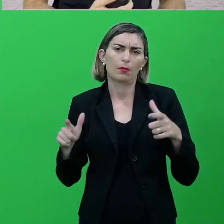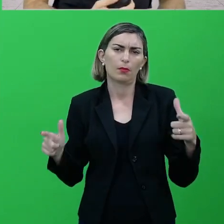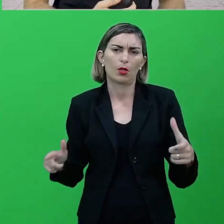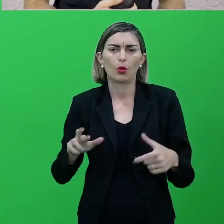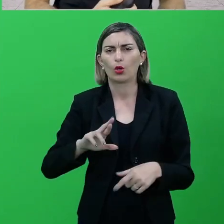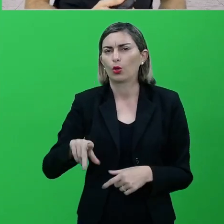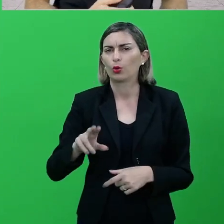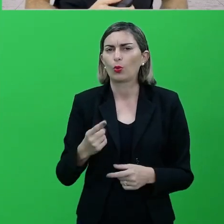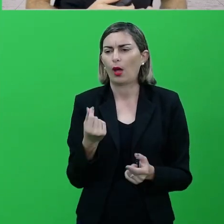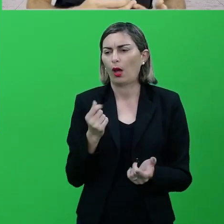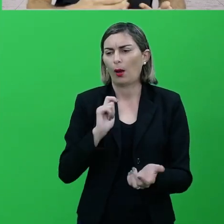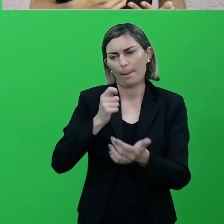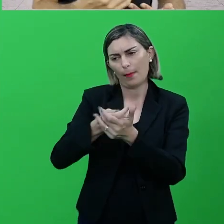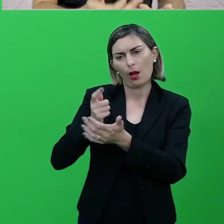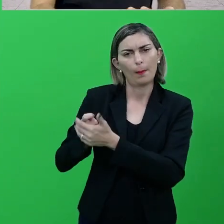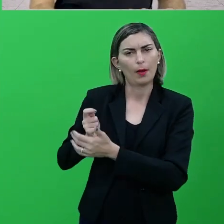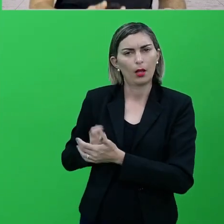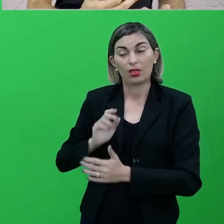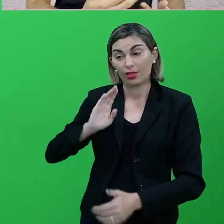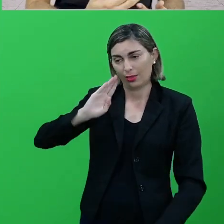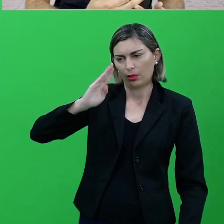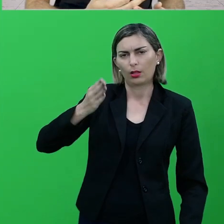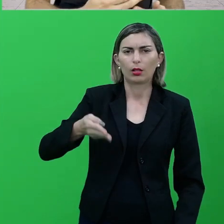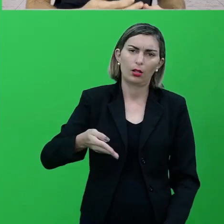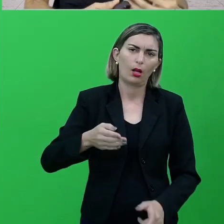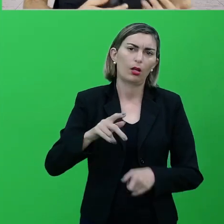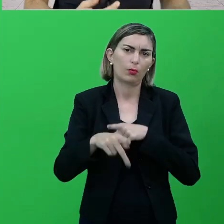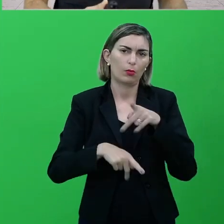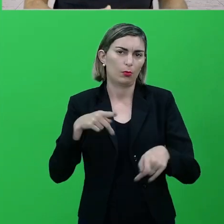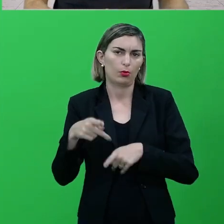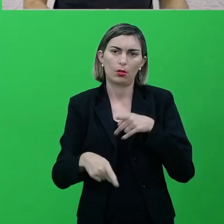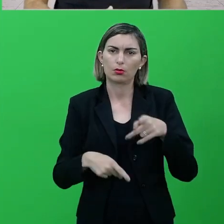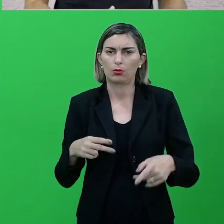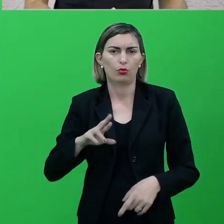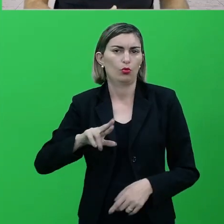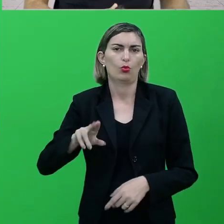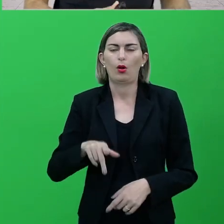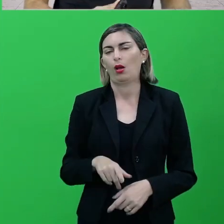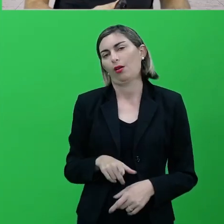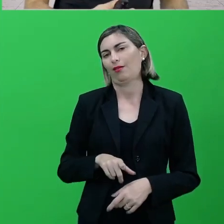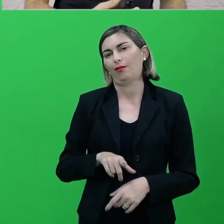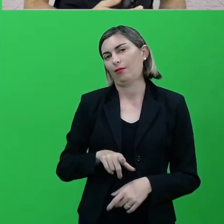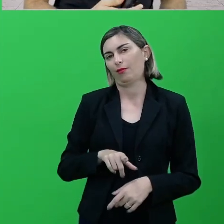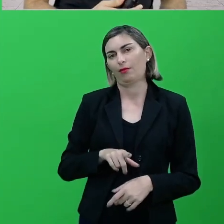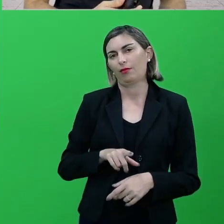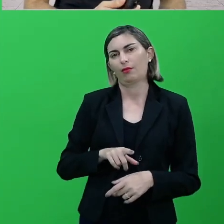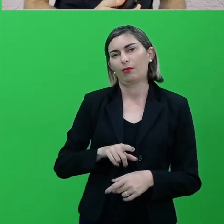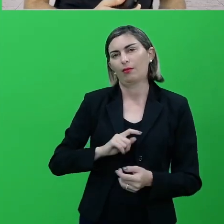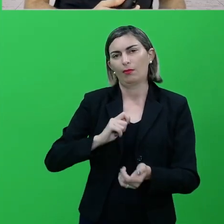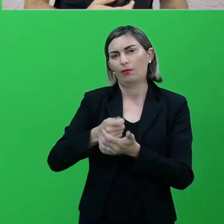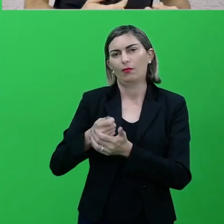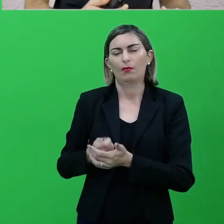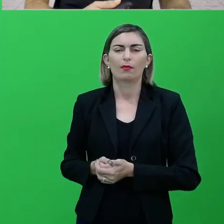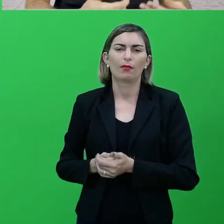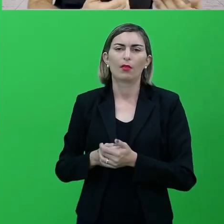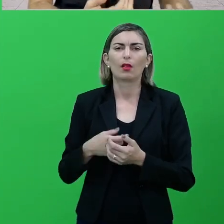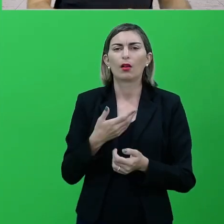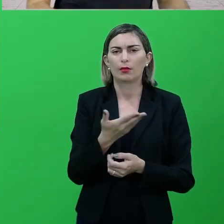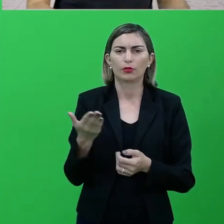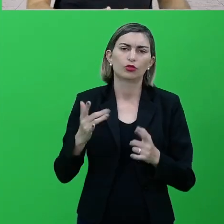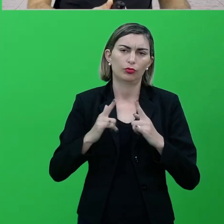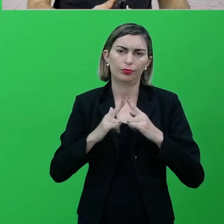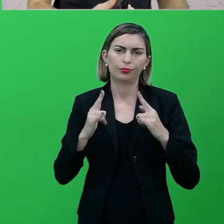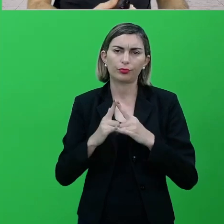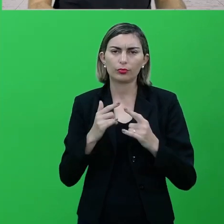é custeado, né, diretamente pela população, mas sim de uma forma indireta, né, de maneira que a